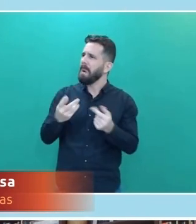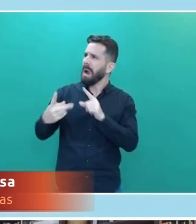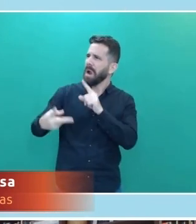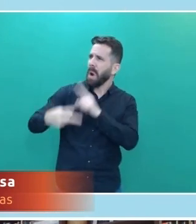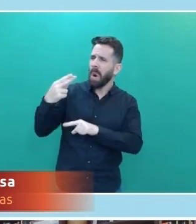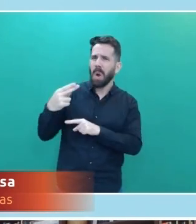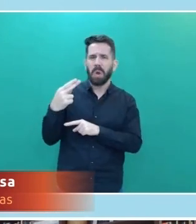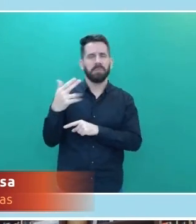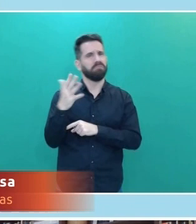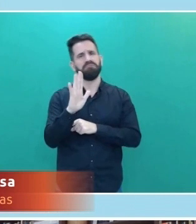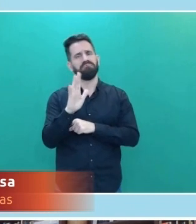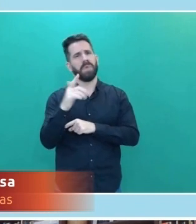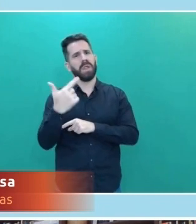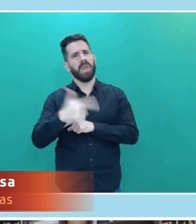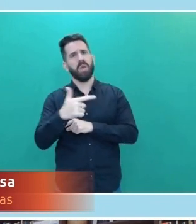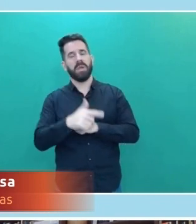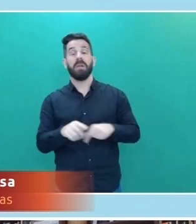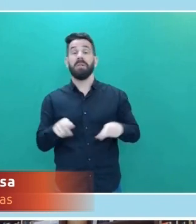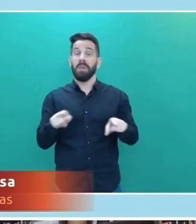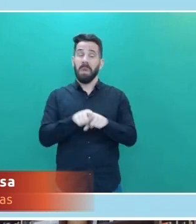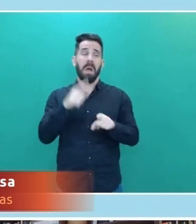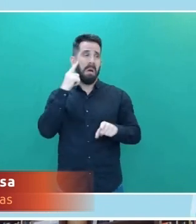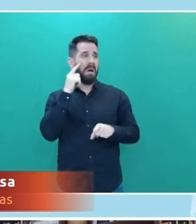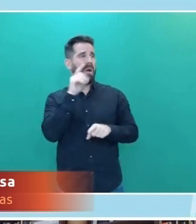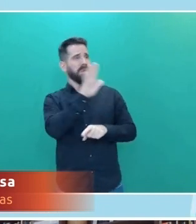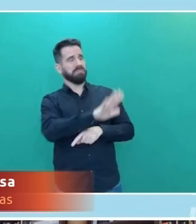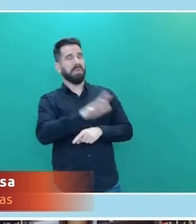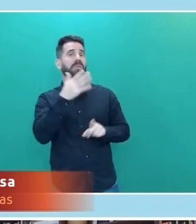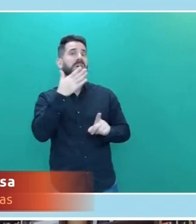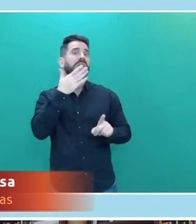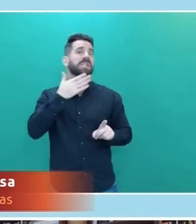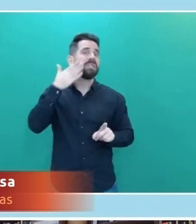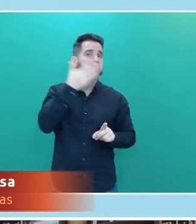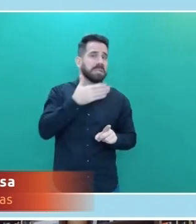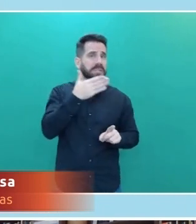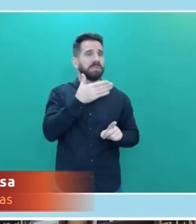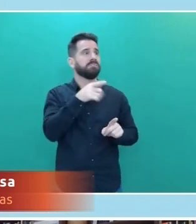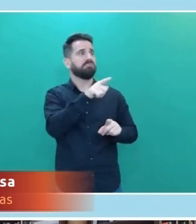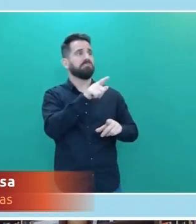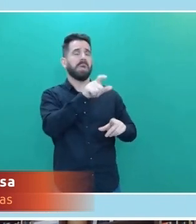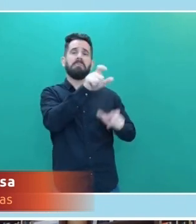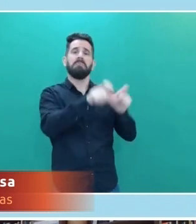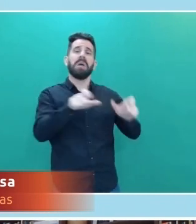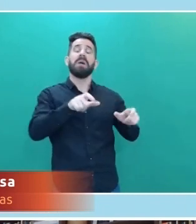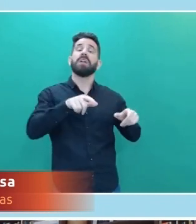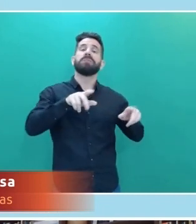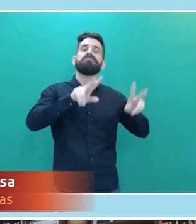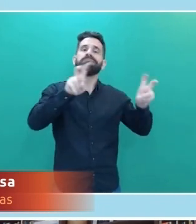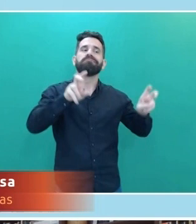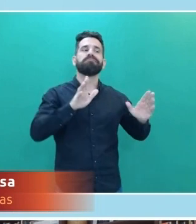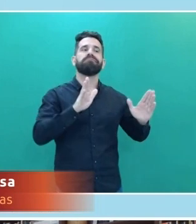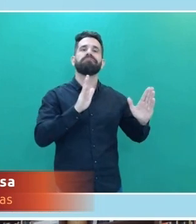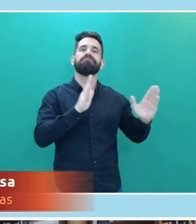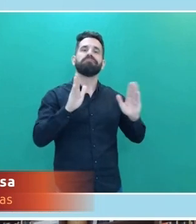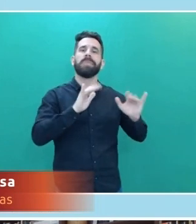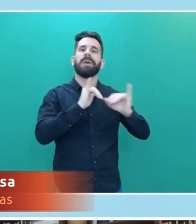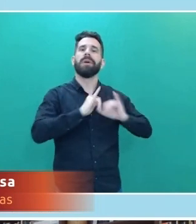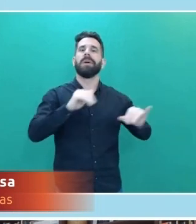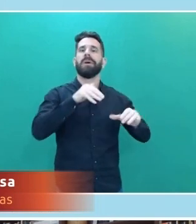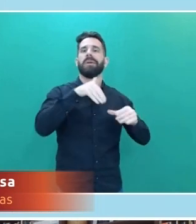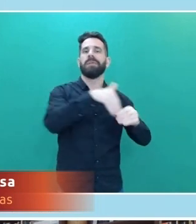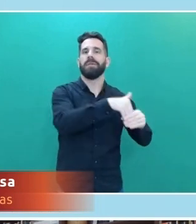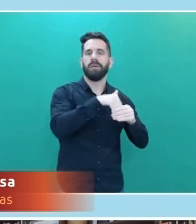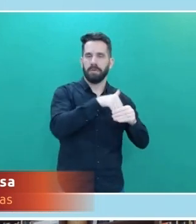próprio comportamento do Brasil na Assembleia Geral da ONU foi mitigado. Aqueles discursos que o Bolsonaro fez não